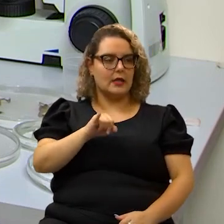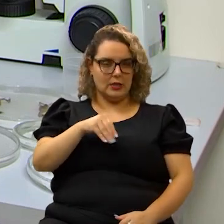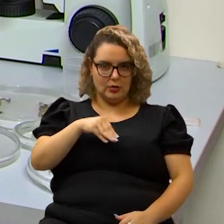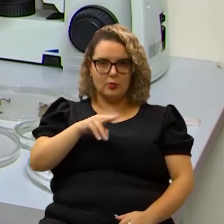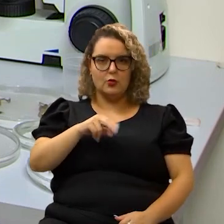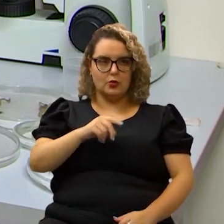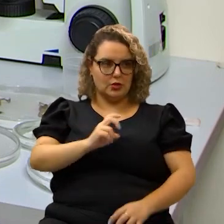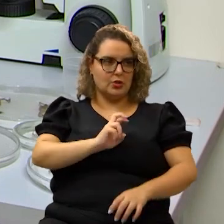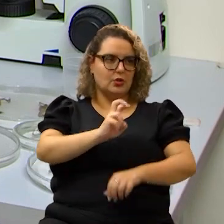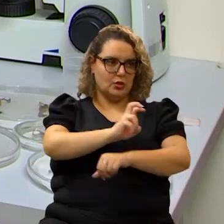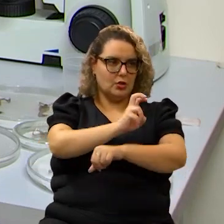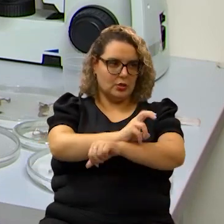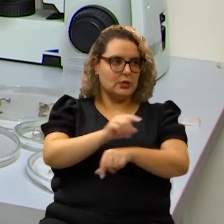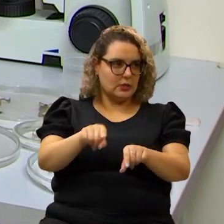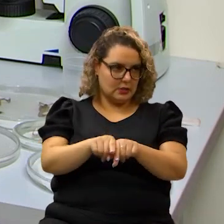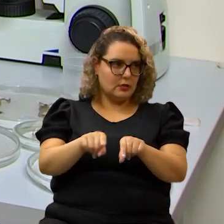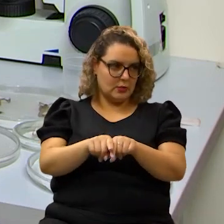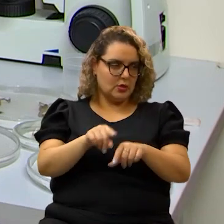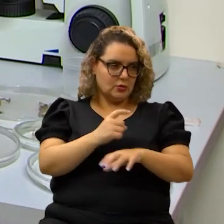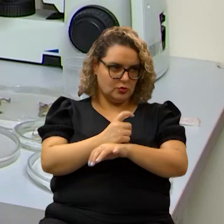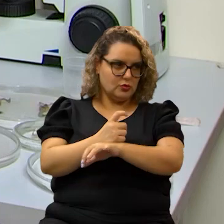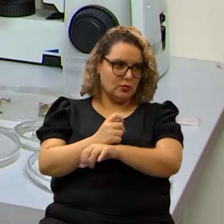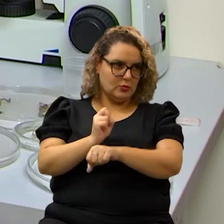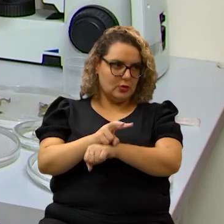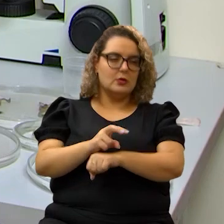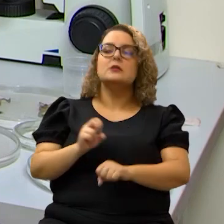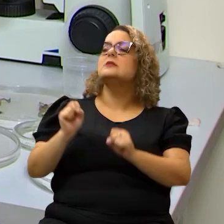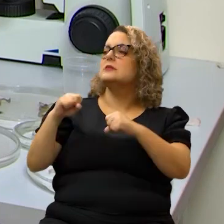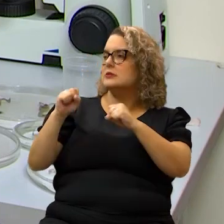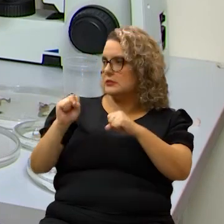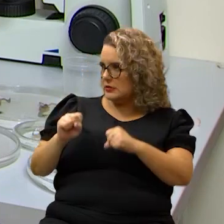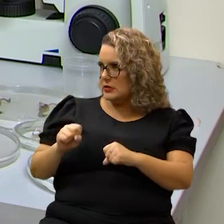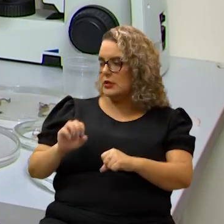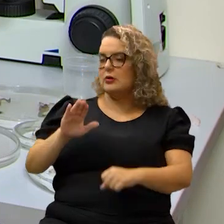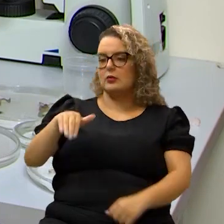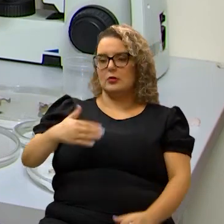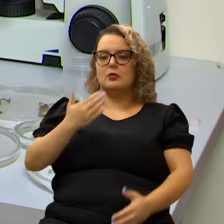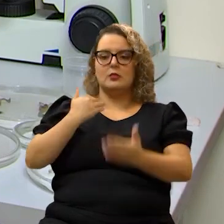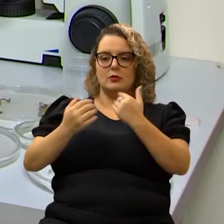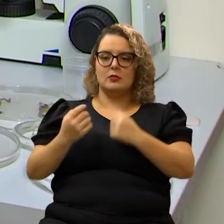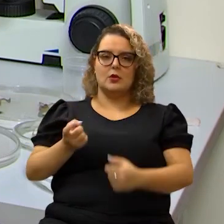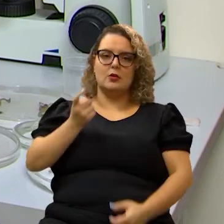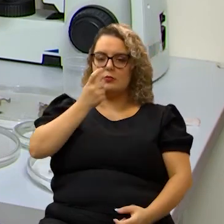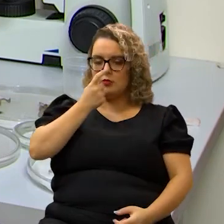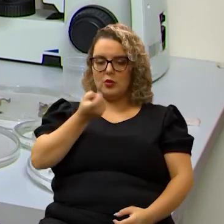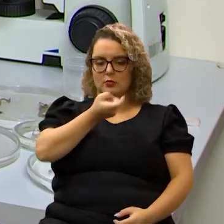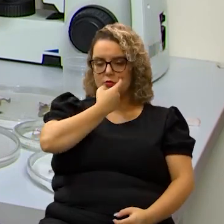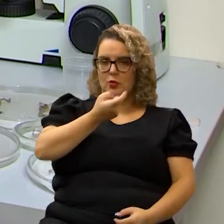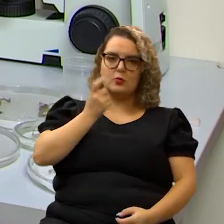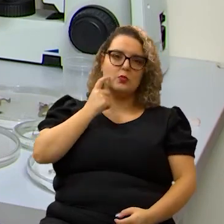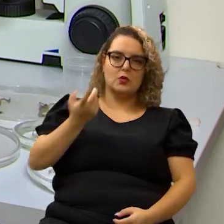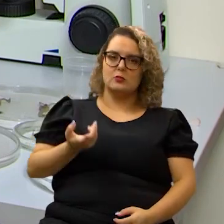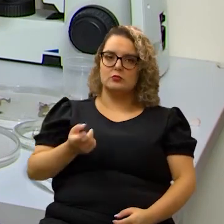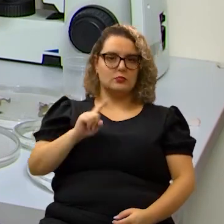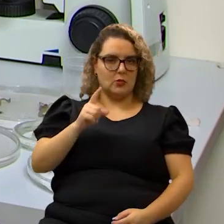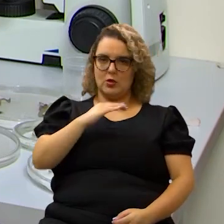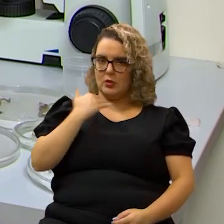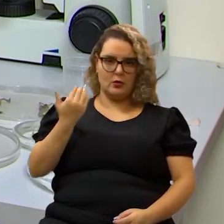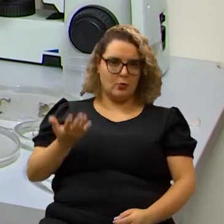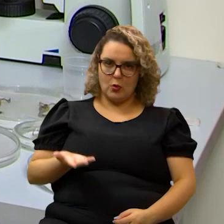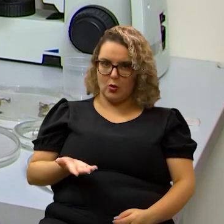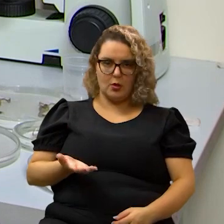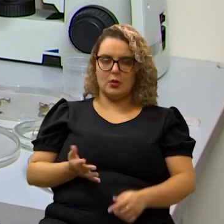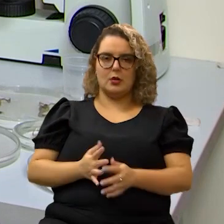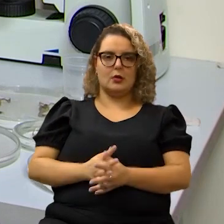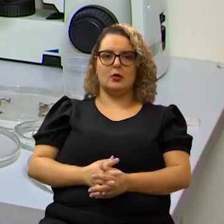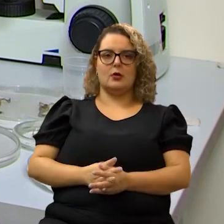tudo. Então o saruê também é imune, além do veneno de cobra, ele é imune também ao veneno do escorpião. Do escorpião. Quando ele vai se alimentar, ele toma